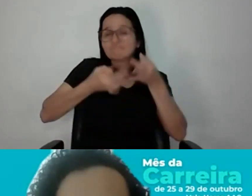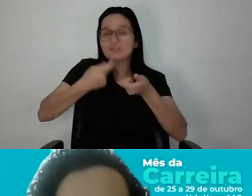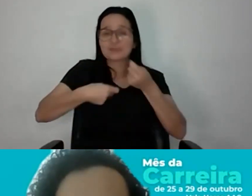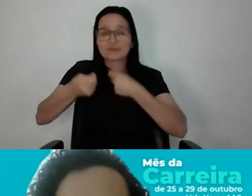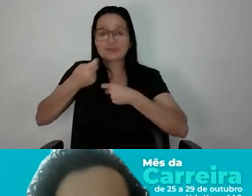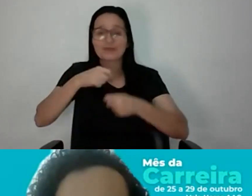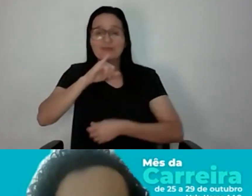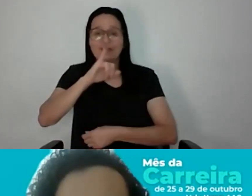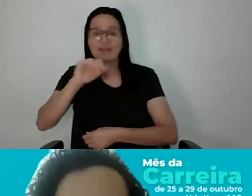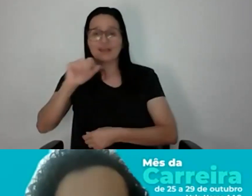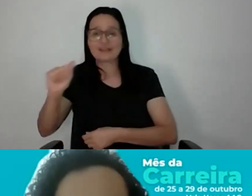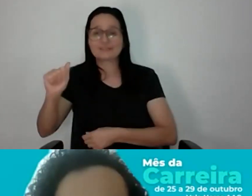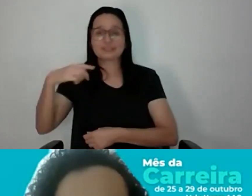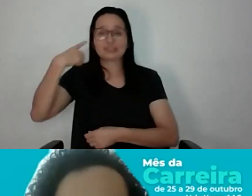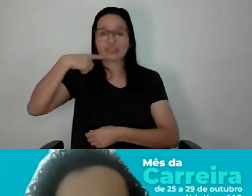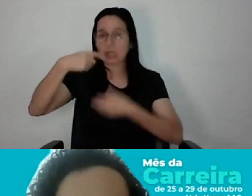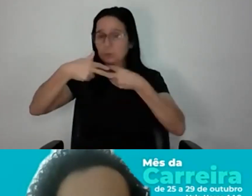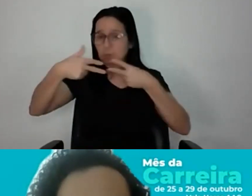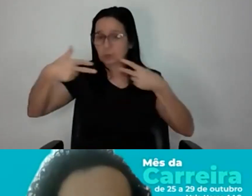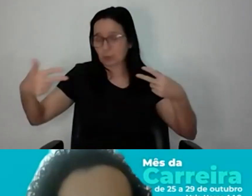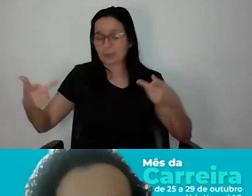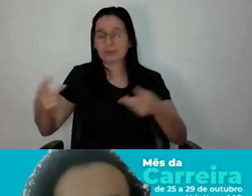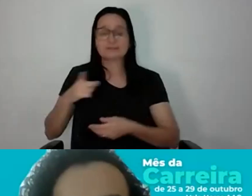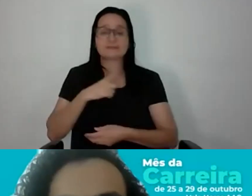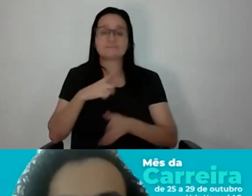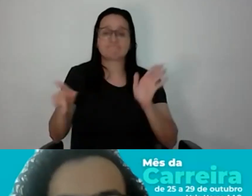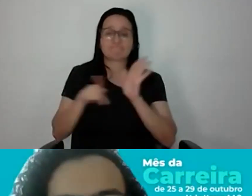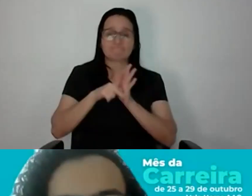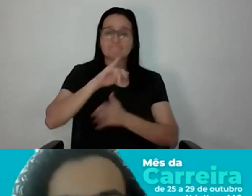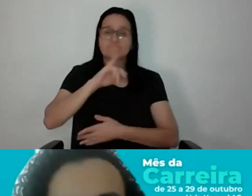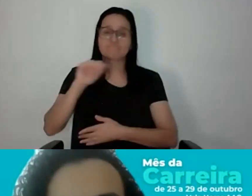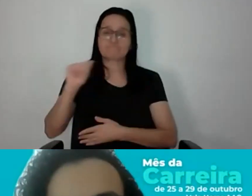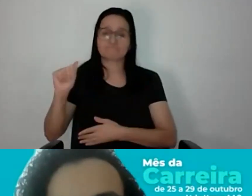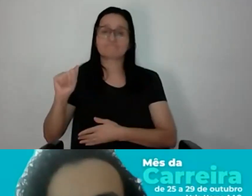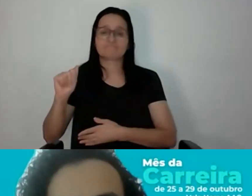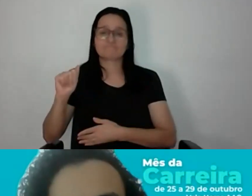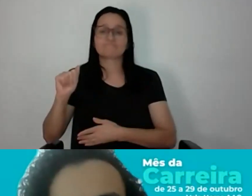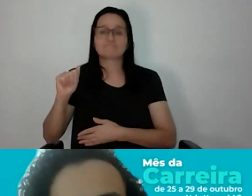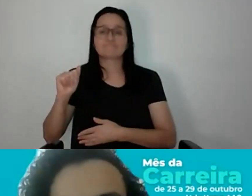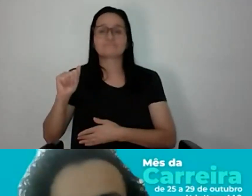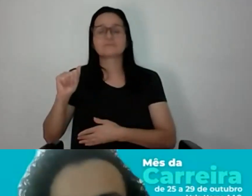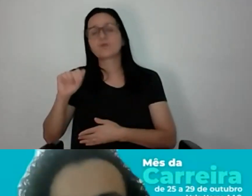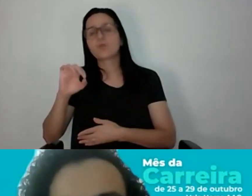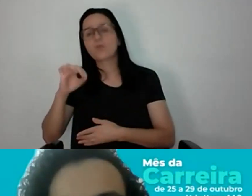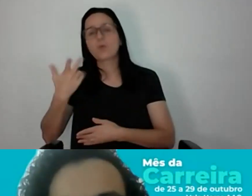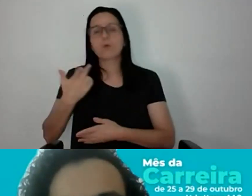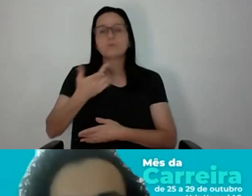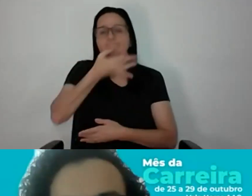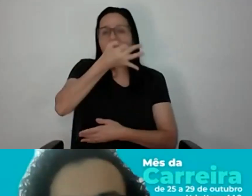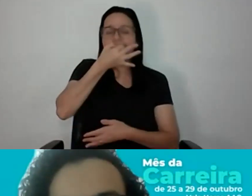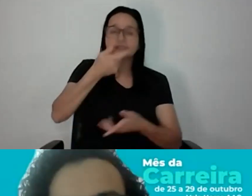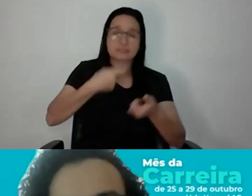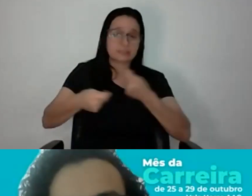no direito, ou qualquer coisa relacionada à inteligência artificial, e também ideia de negócio, e tiver colocando alguma coisa em